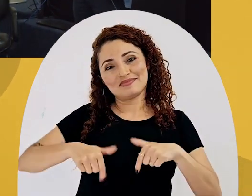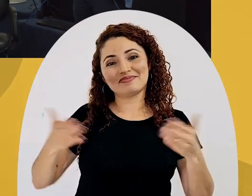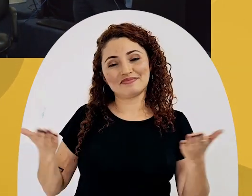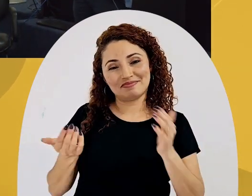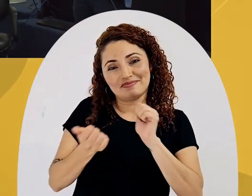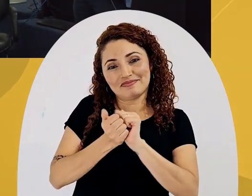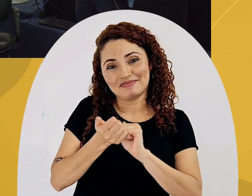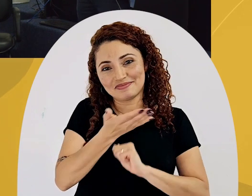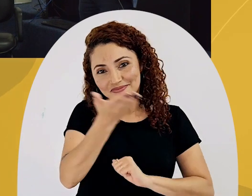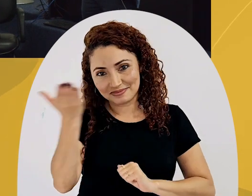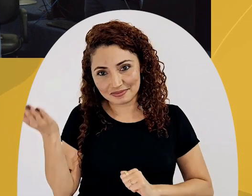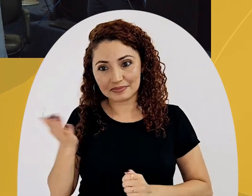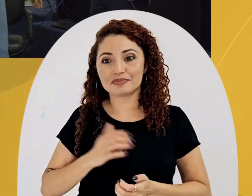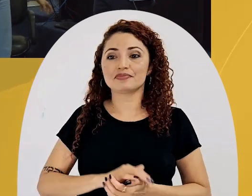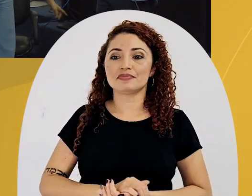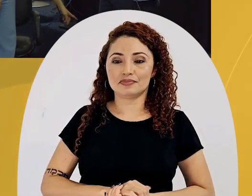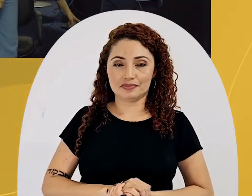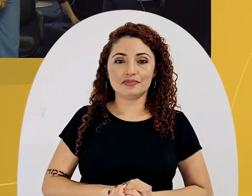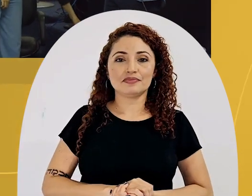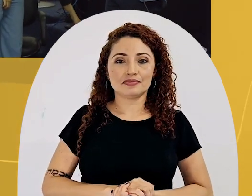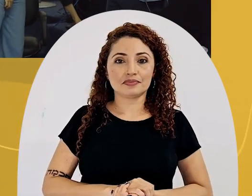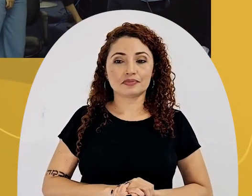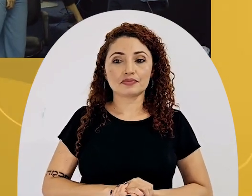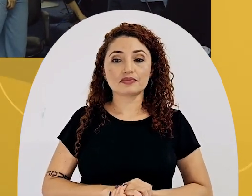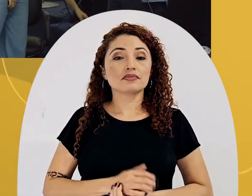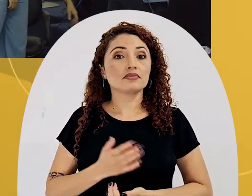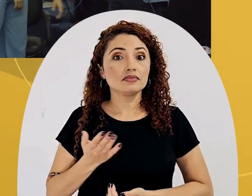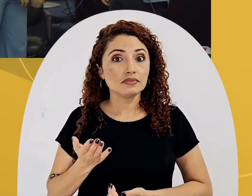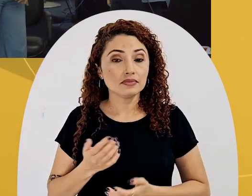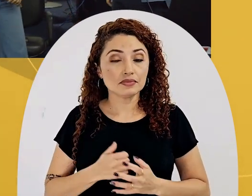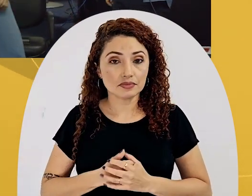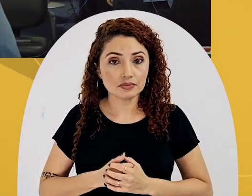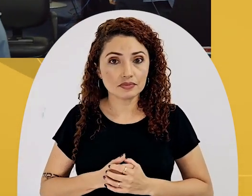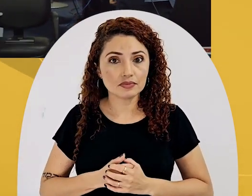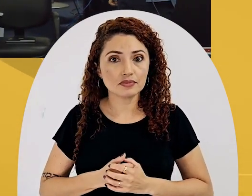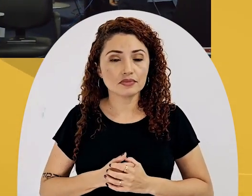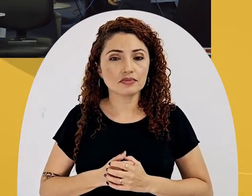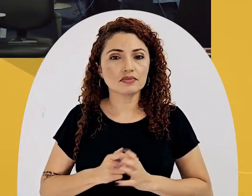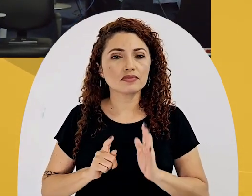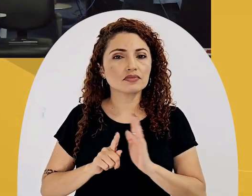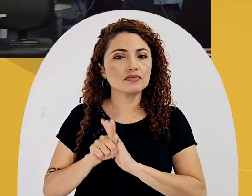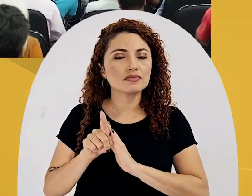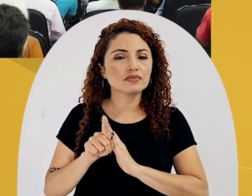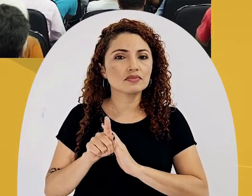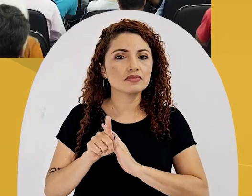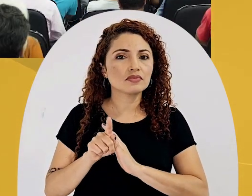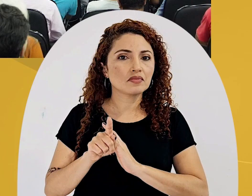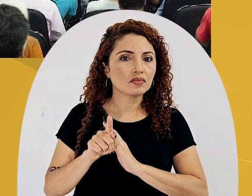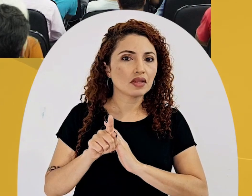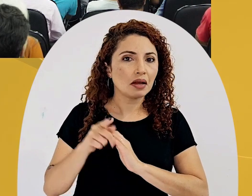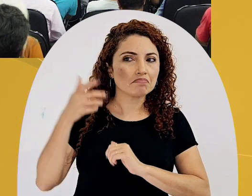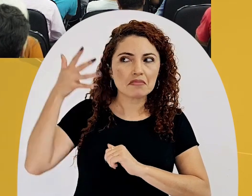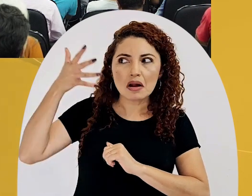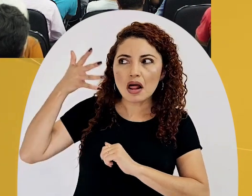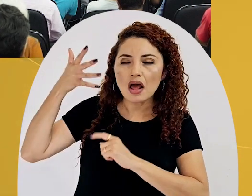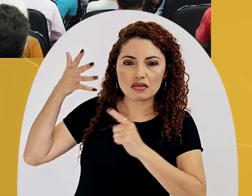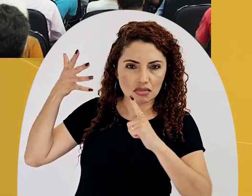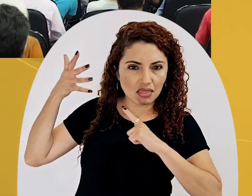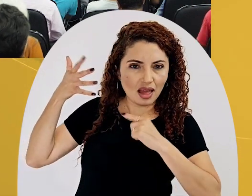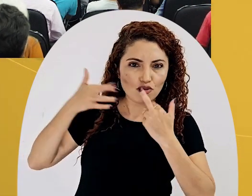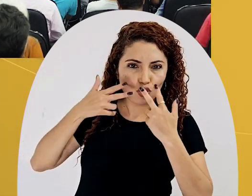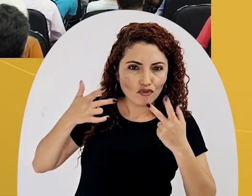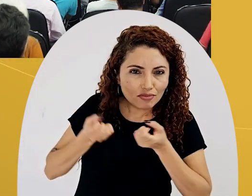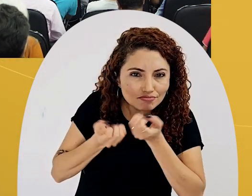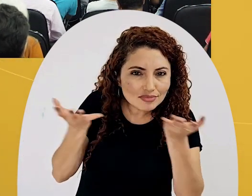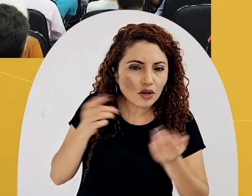Só queria saber, né, se a gente trouxe algo novo para vocês. Aqui à tarde de hoje, a